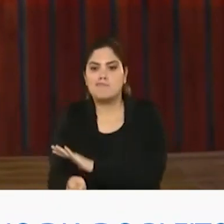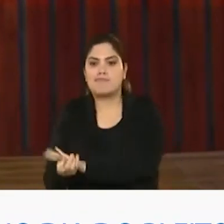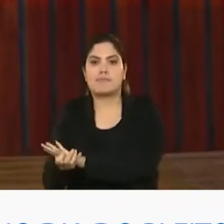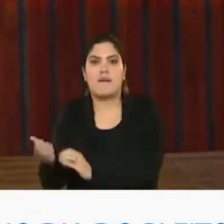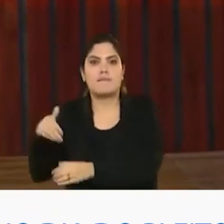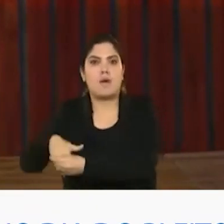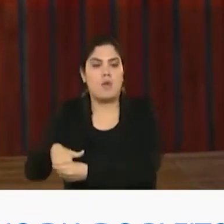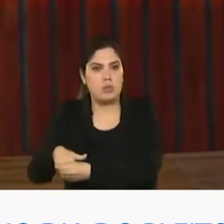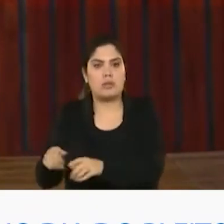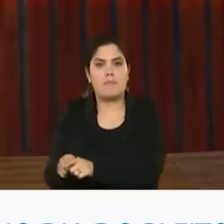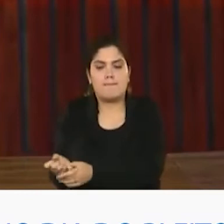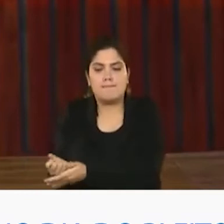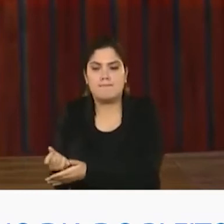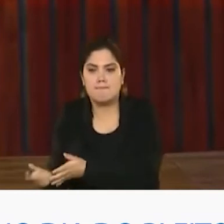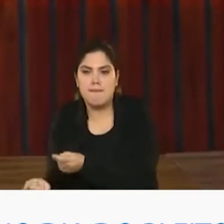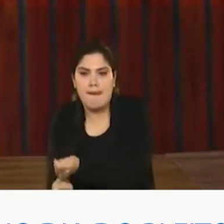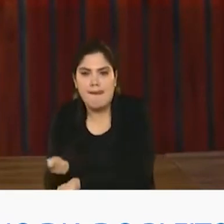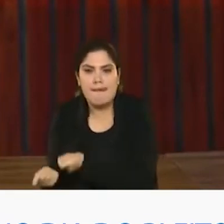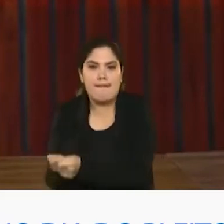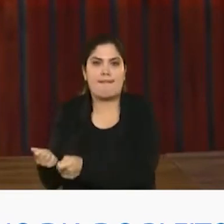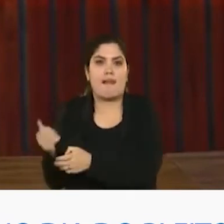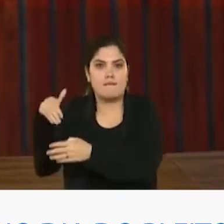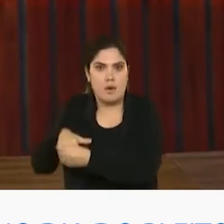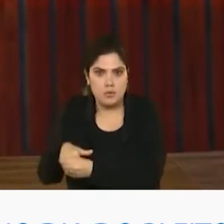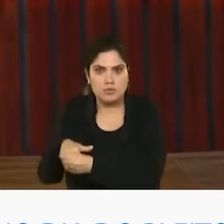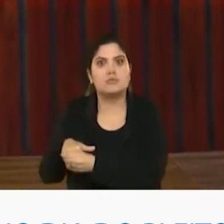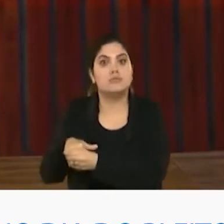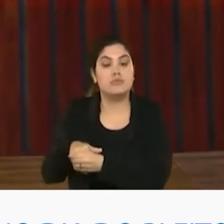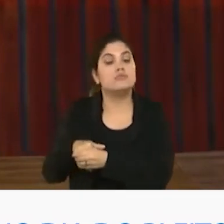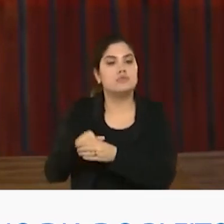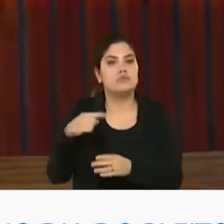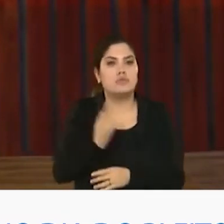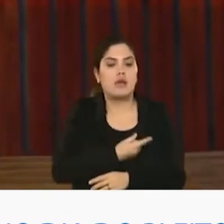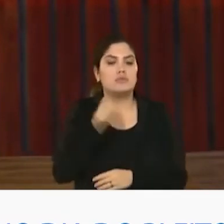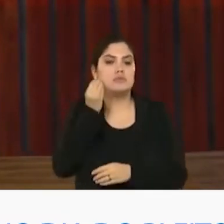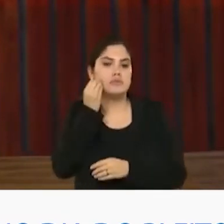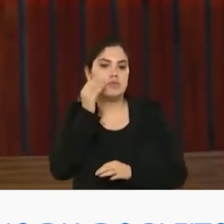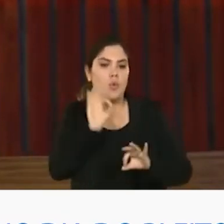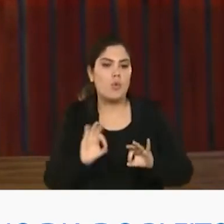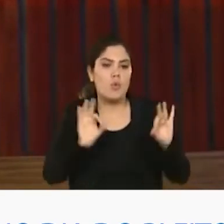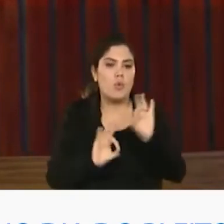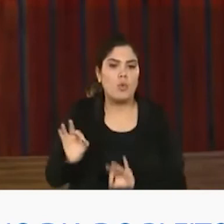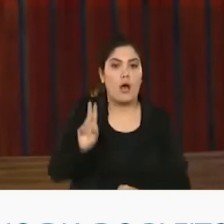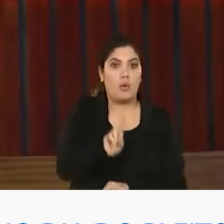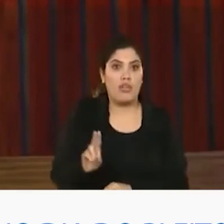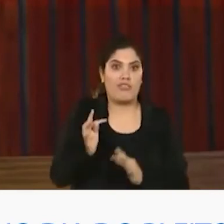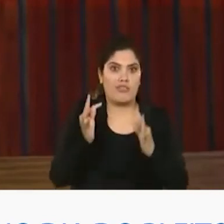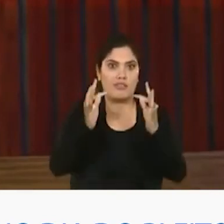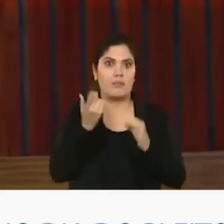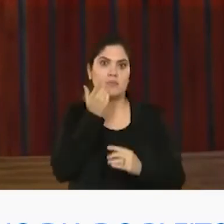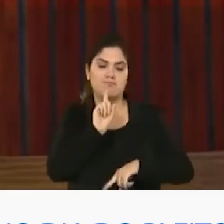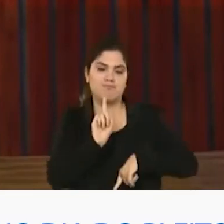né, compra de voto. Então, estamos se fazendo valer da tecnologia para buscarmos uma